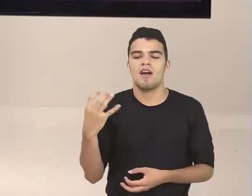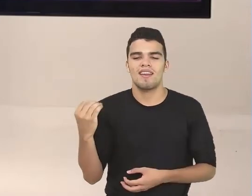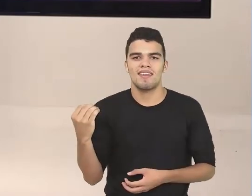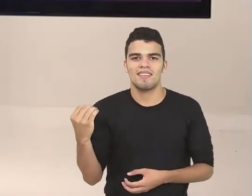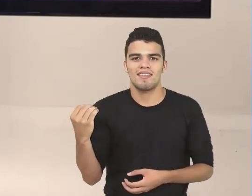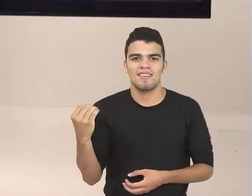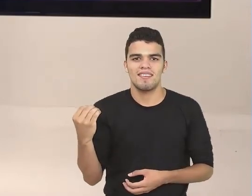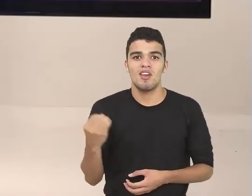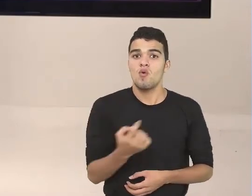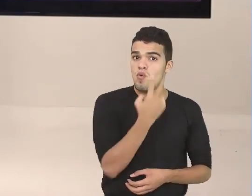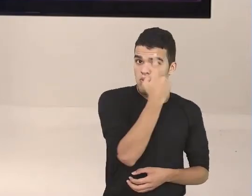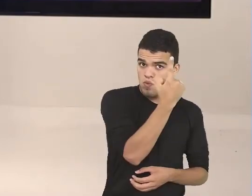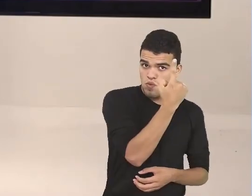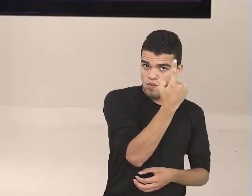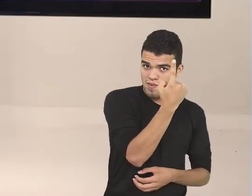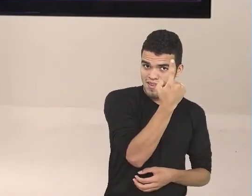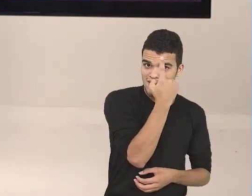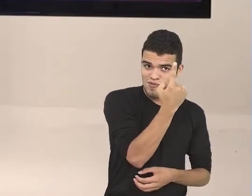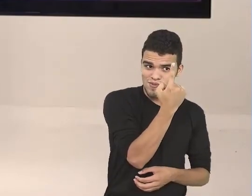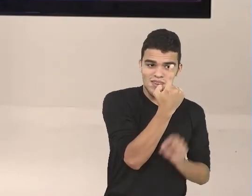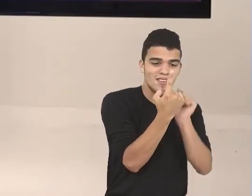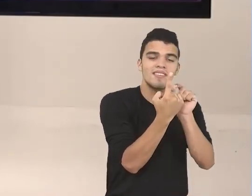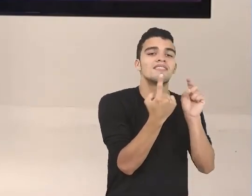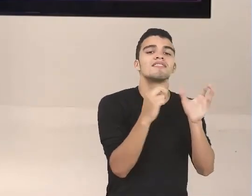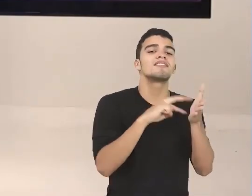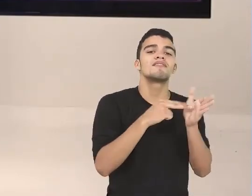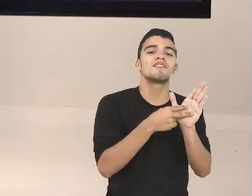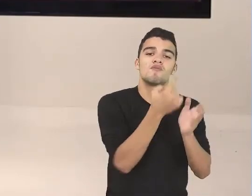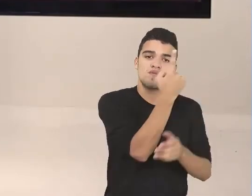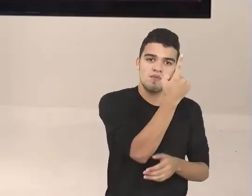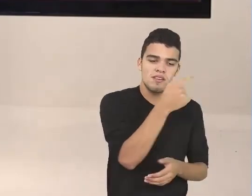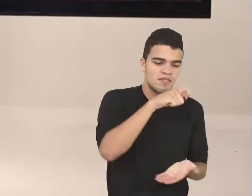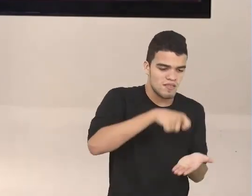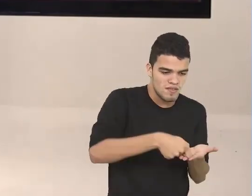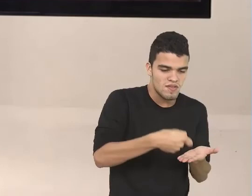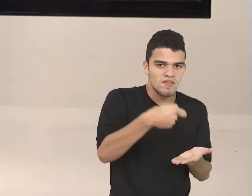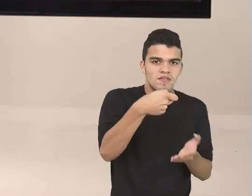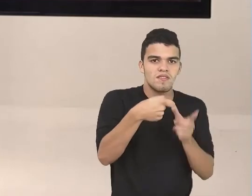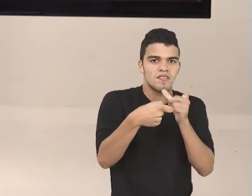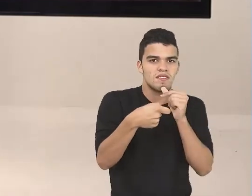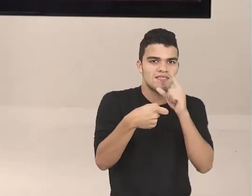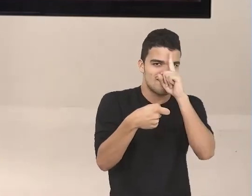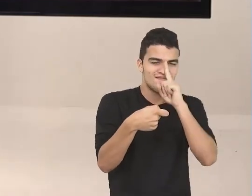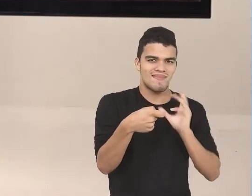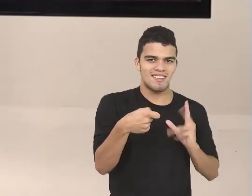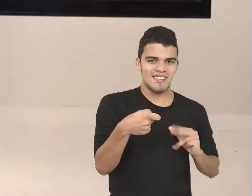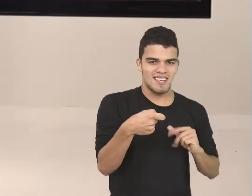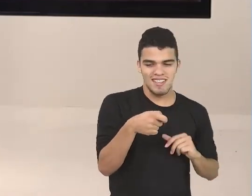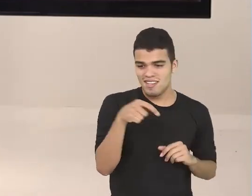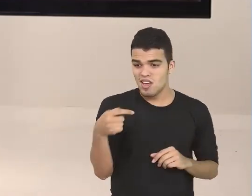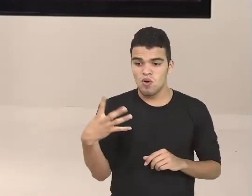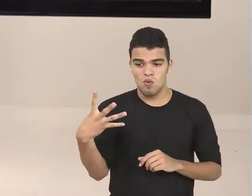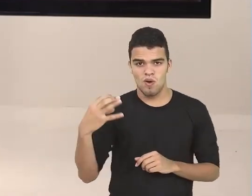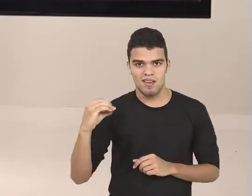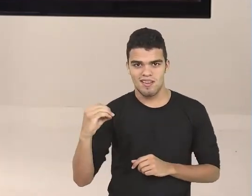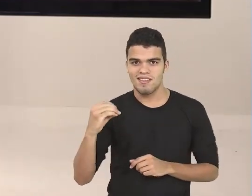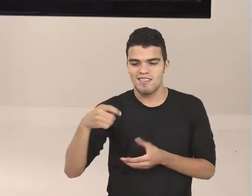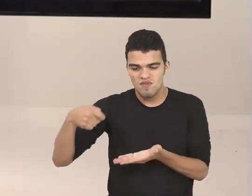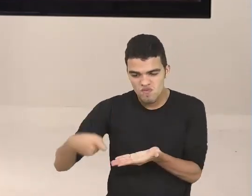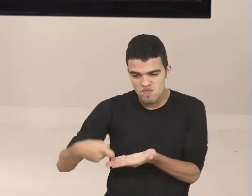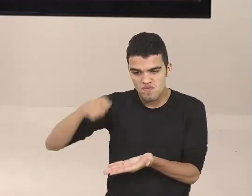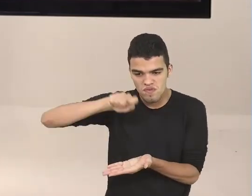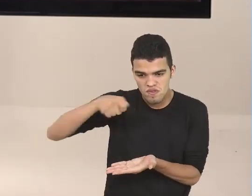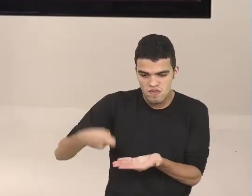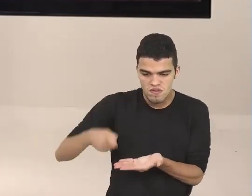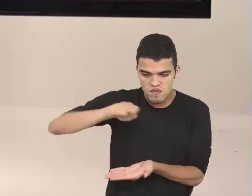faça uma higienização também eficiente. Falando um pouco sobre compras, para